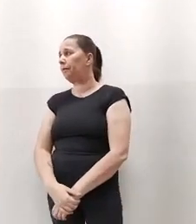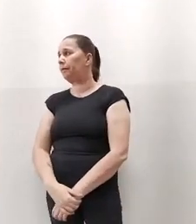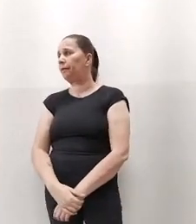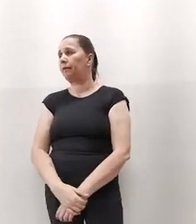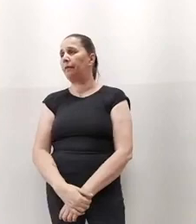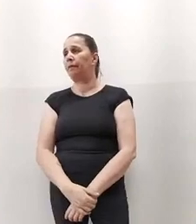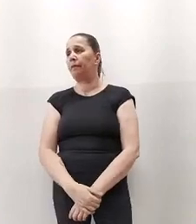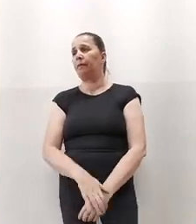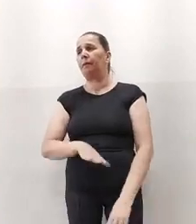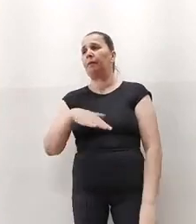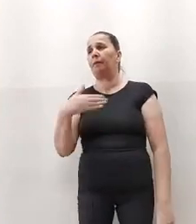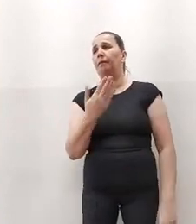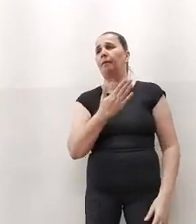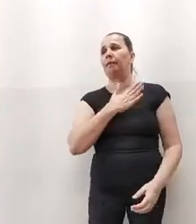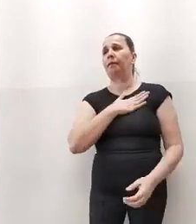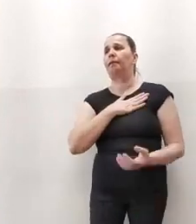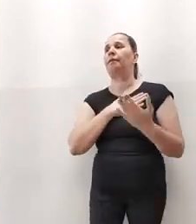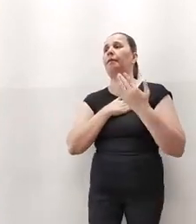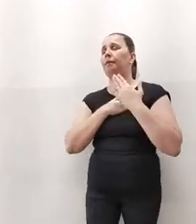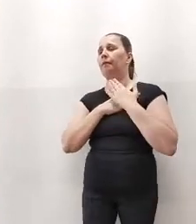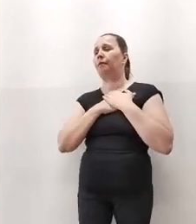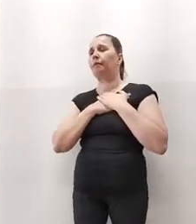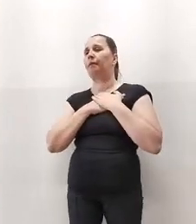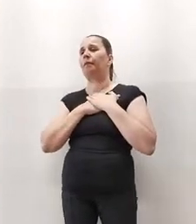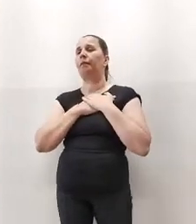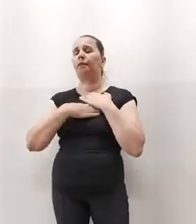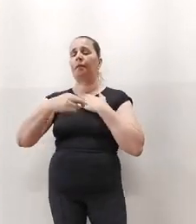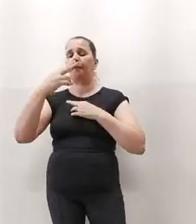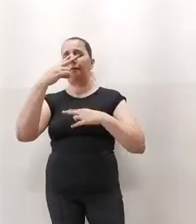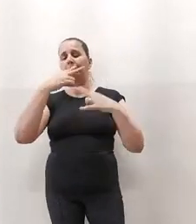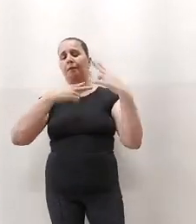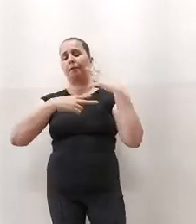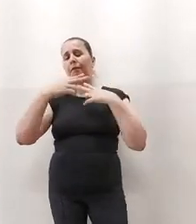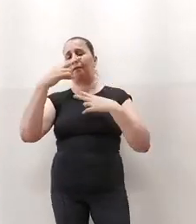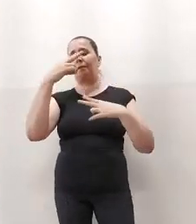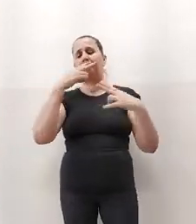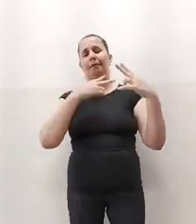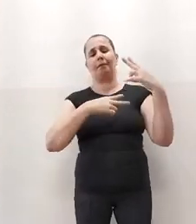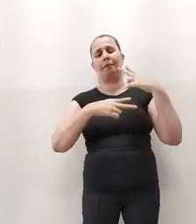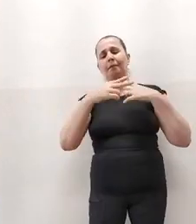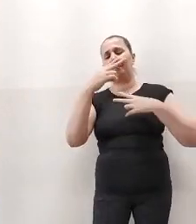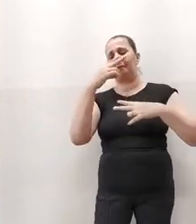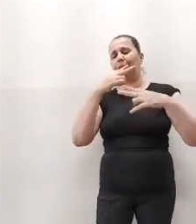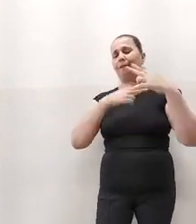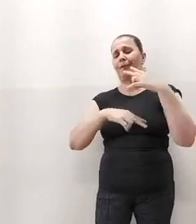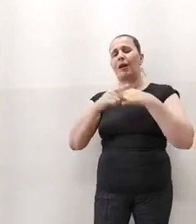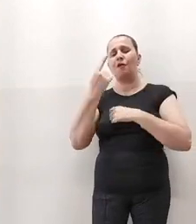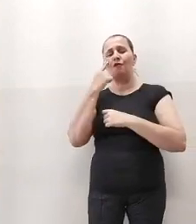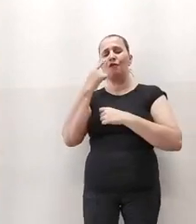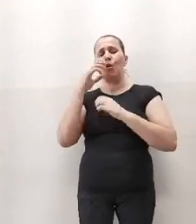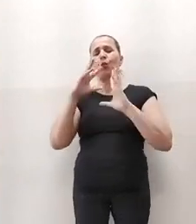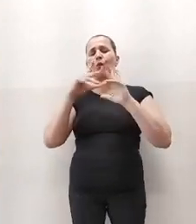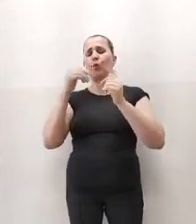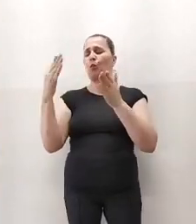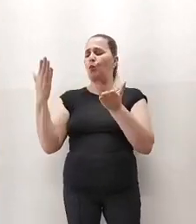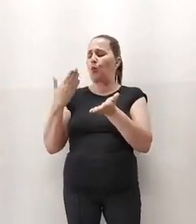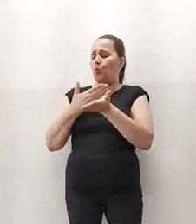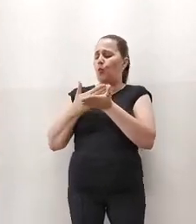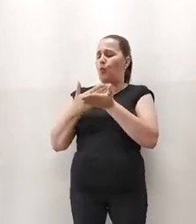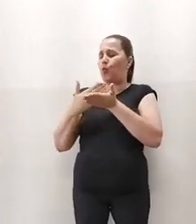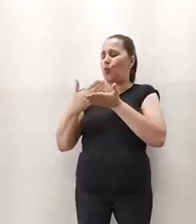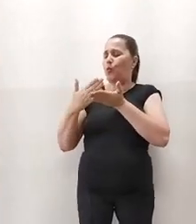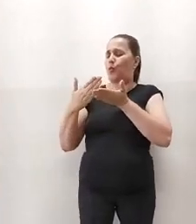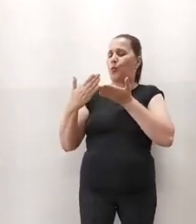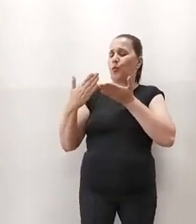Põe a mão no seu coração, irmão, e reveja a sua vida, reveja as construções da sua vida,